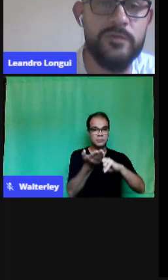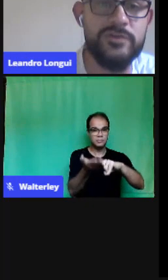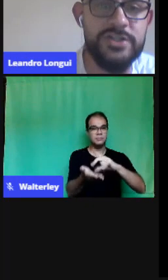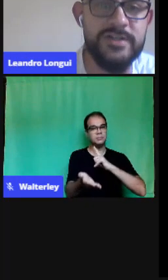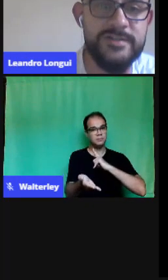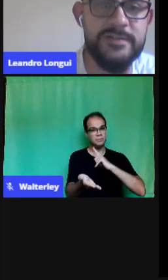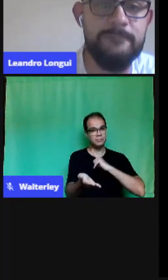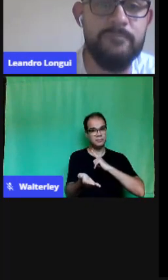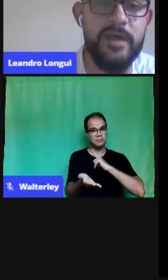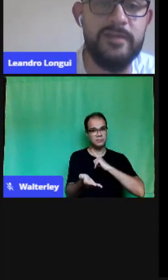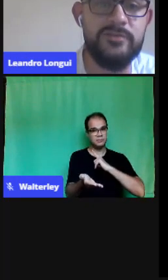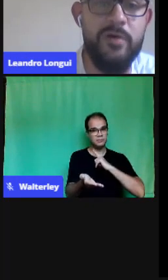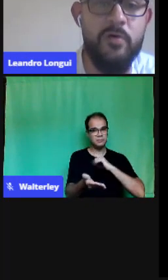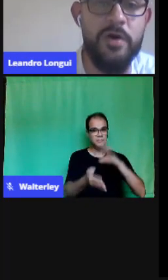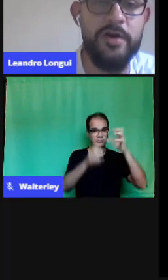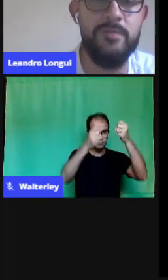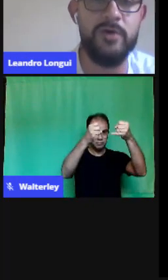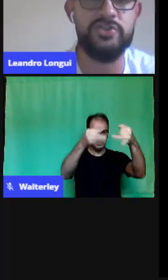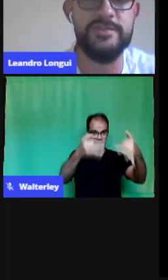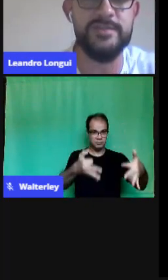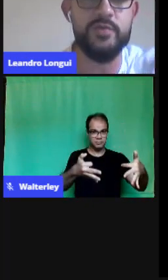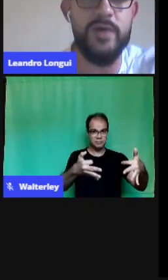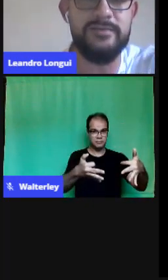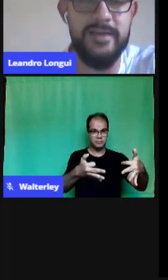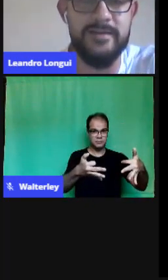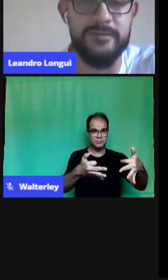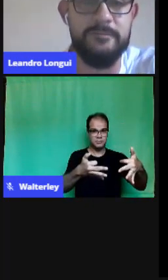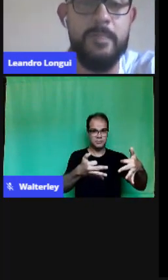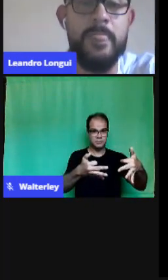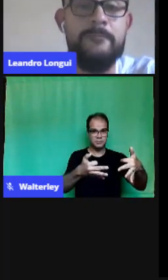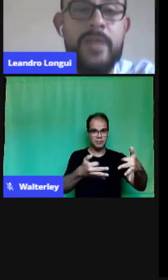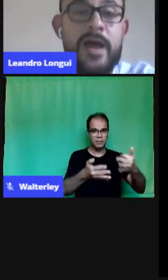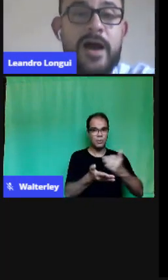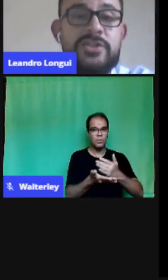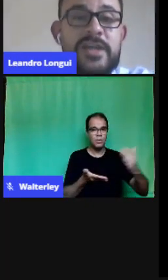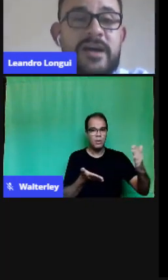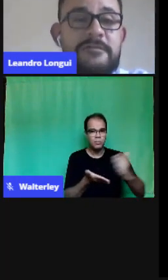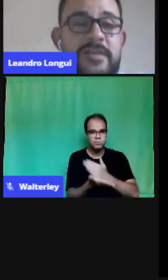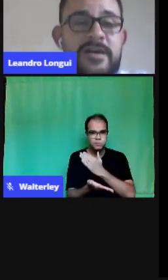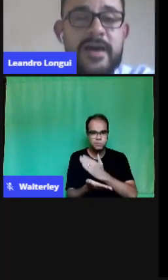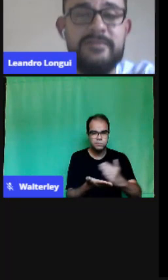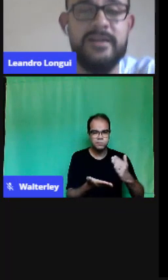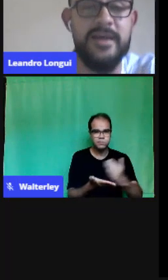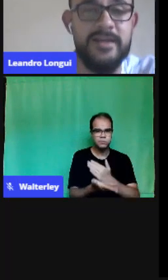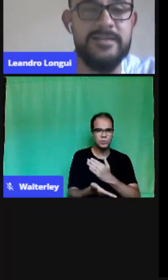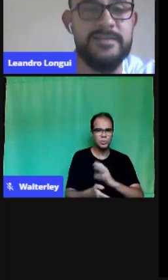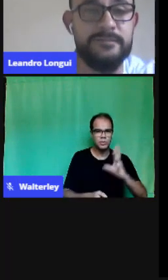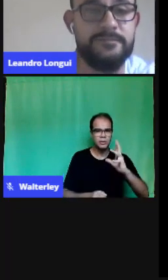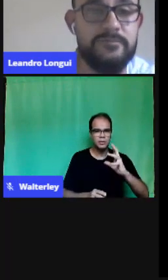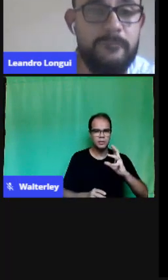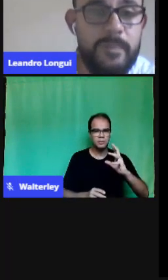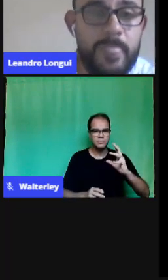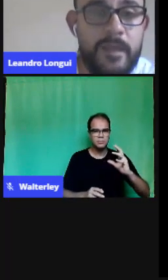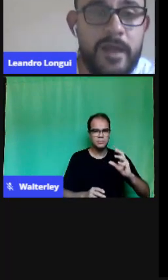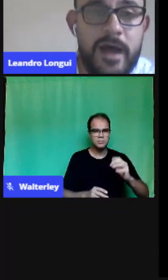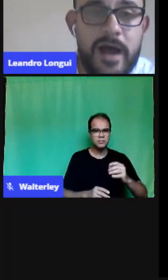Passado alguns dias, entrou a correr uma notícia sorrateira, a de que havia entre